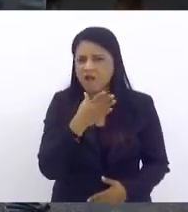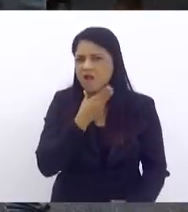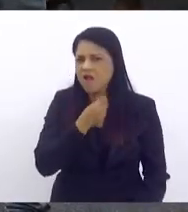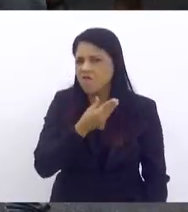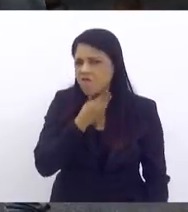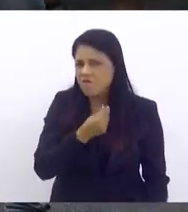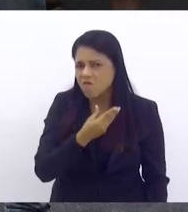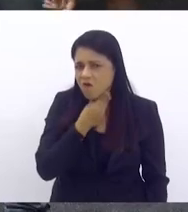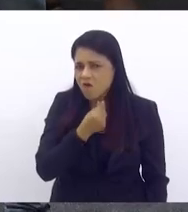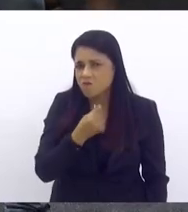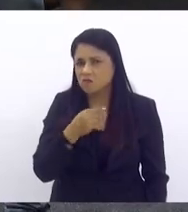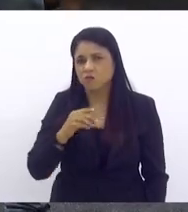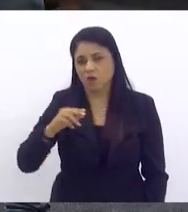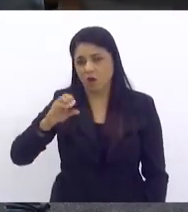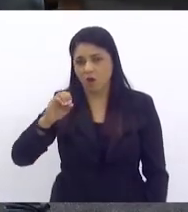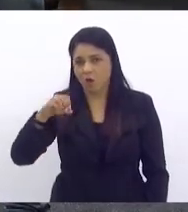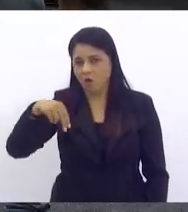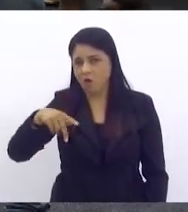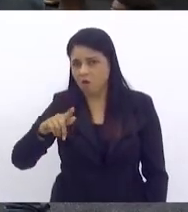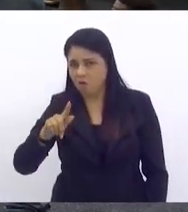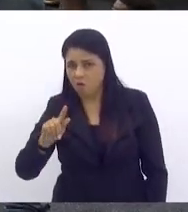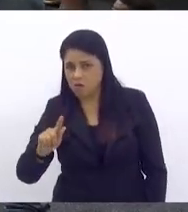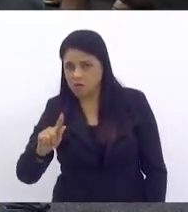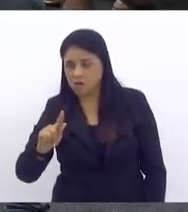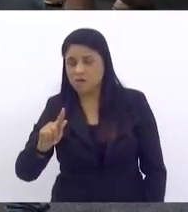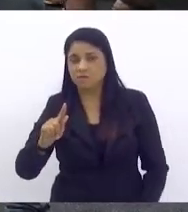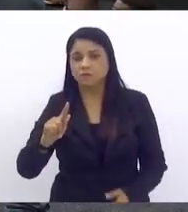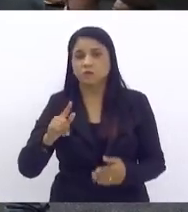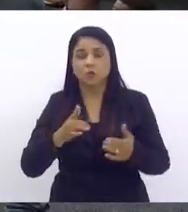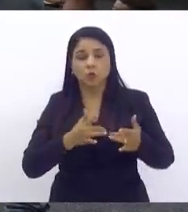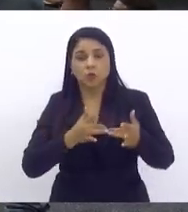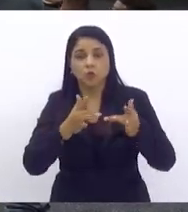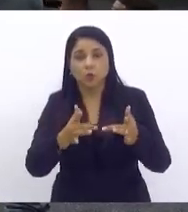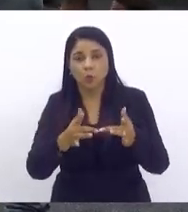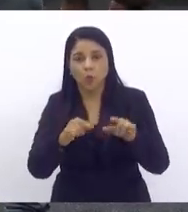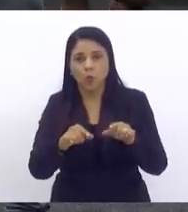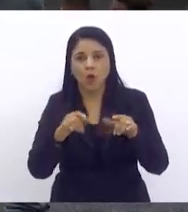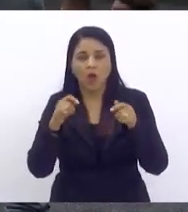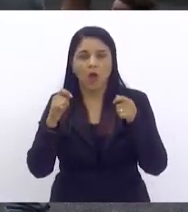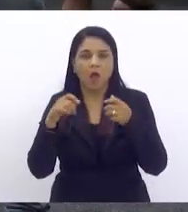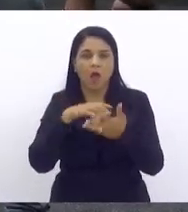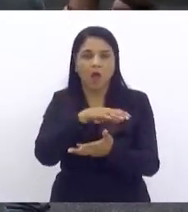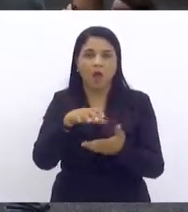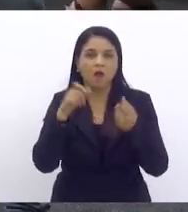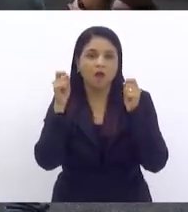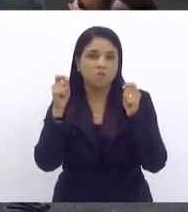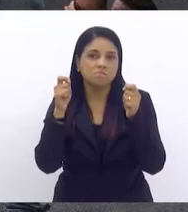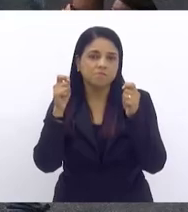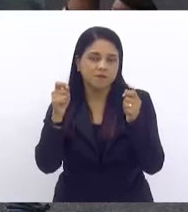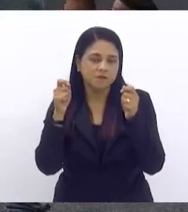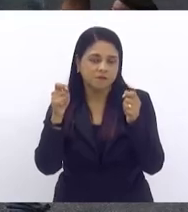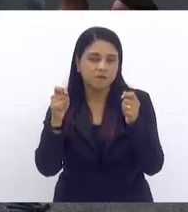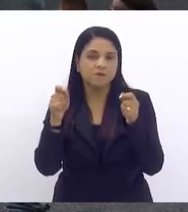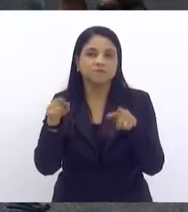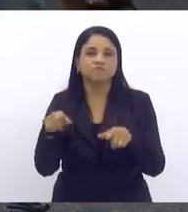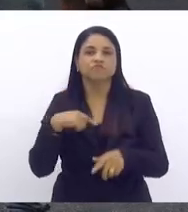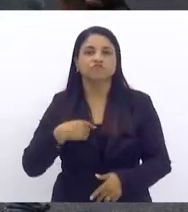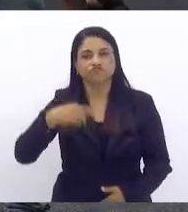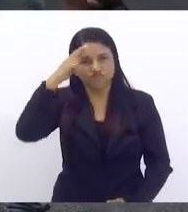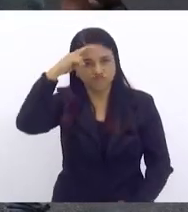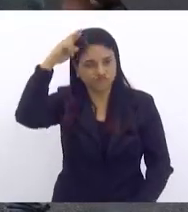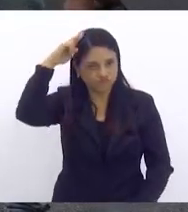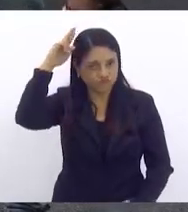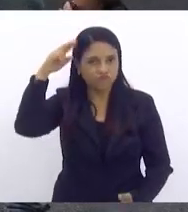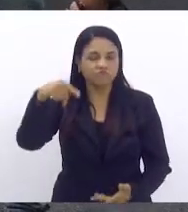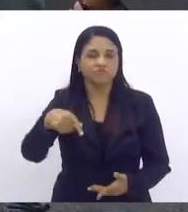que a tal ONG foi uma das doadoras da campanha do secretário Renan Ferreirinha em